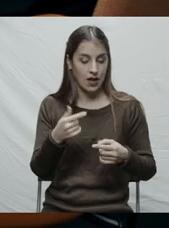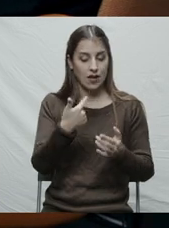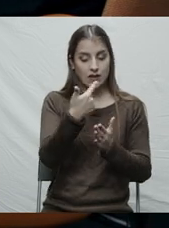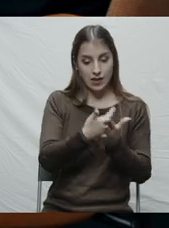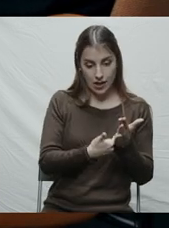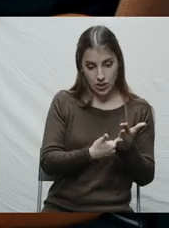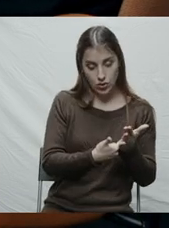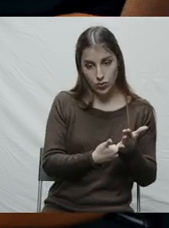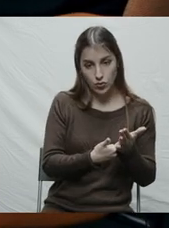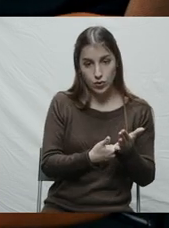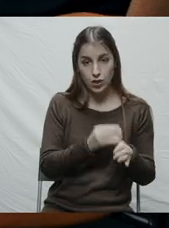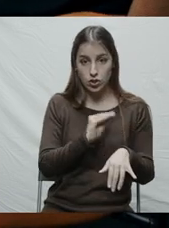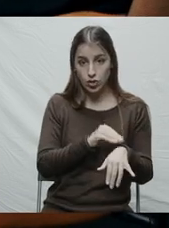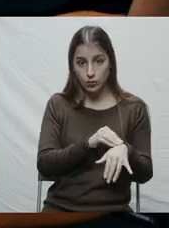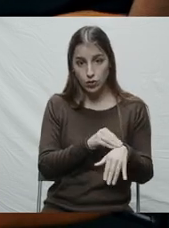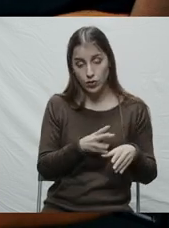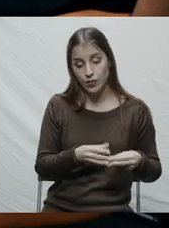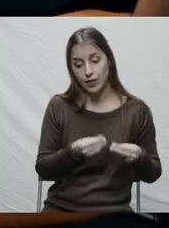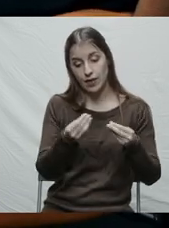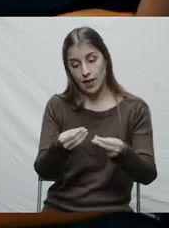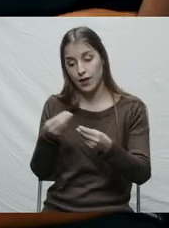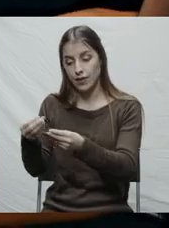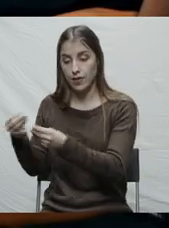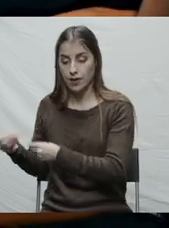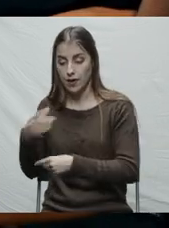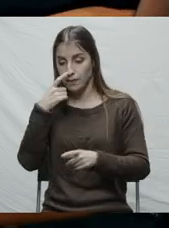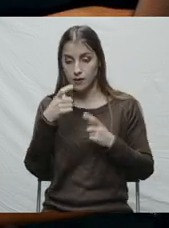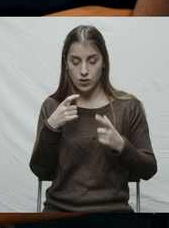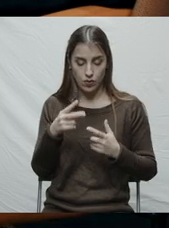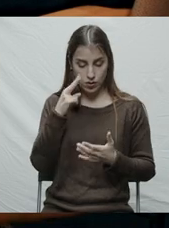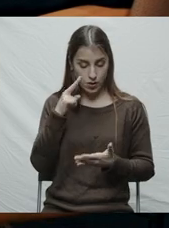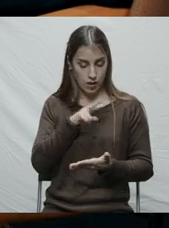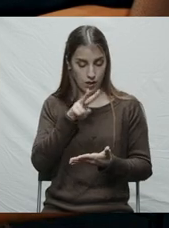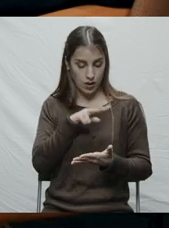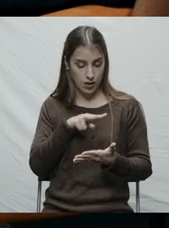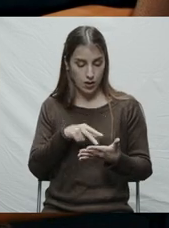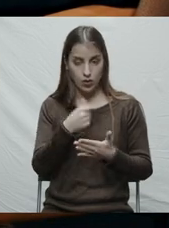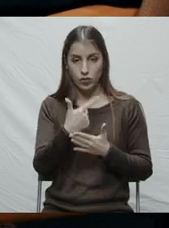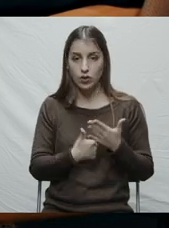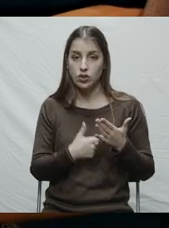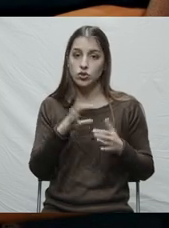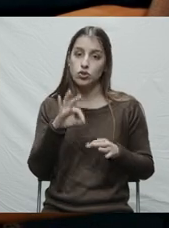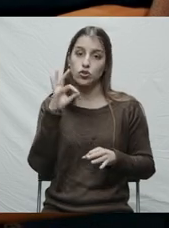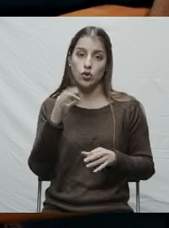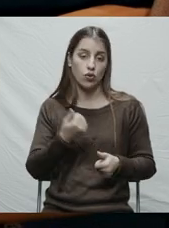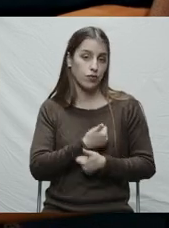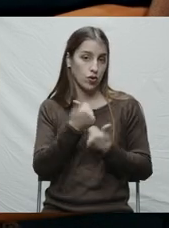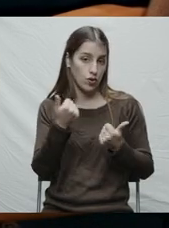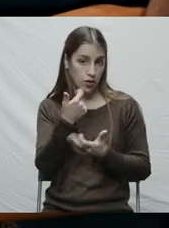testemunhos às pessoas com quem vamos trabalhar e tentar que elas captem o texto e escolham o que no texto é mais importante para elas. O que é